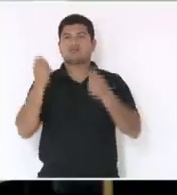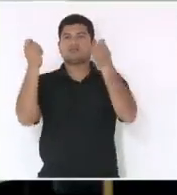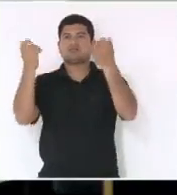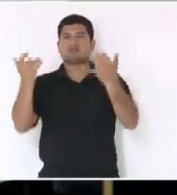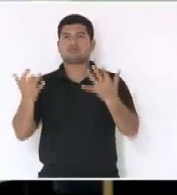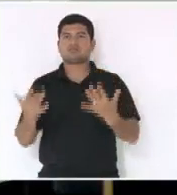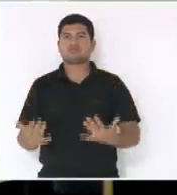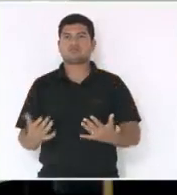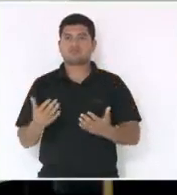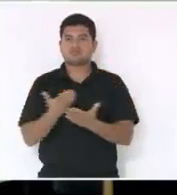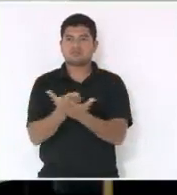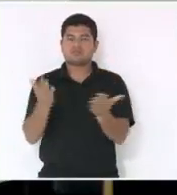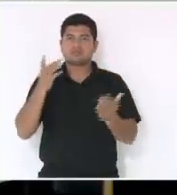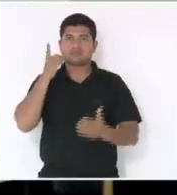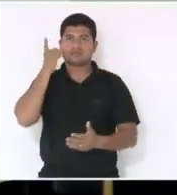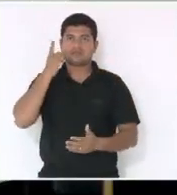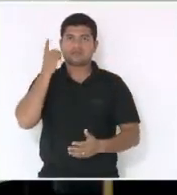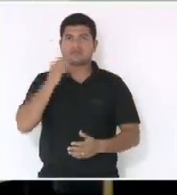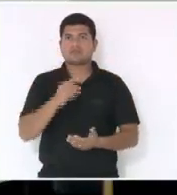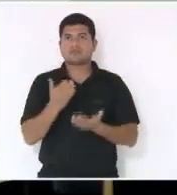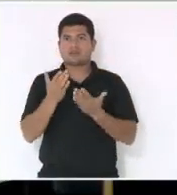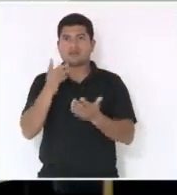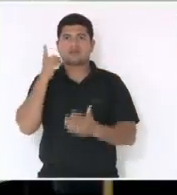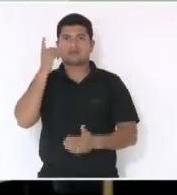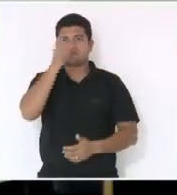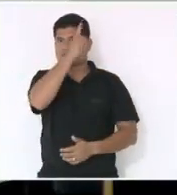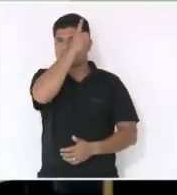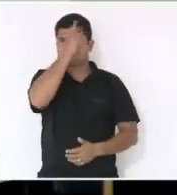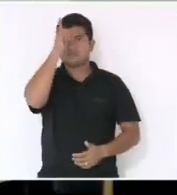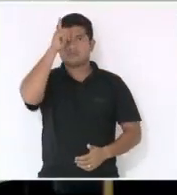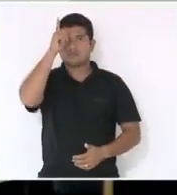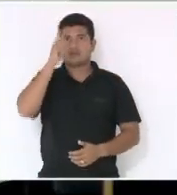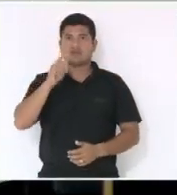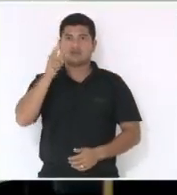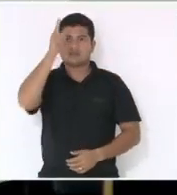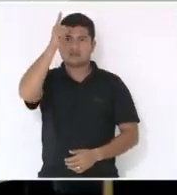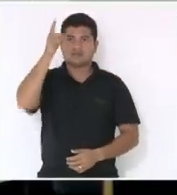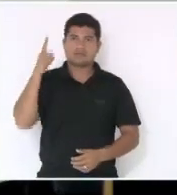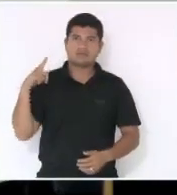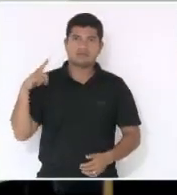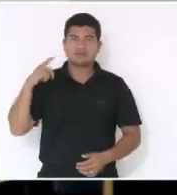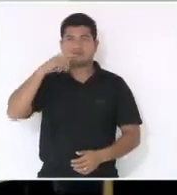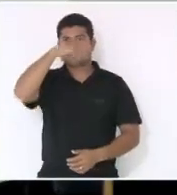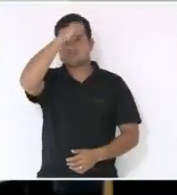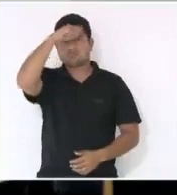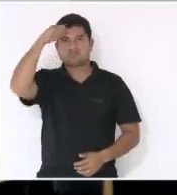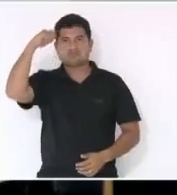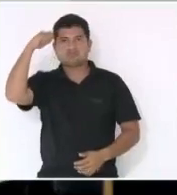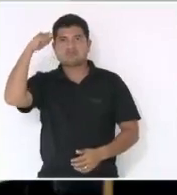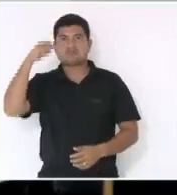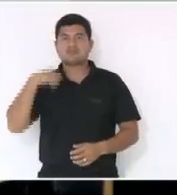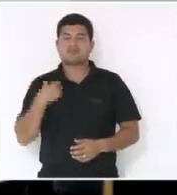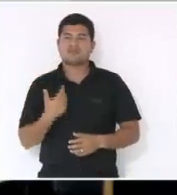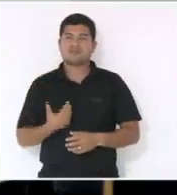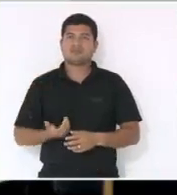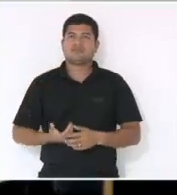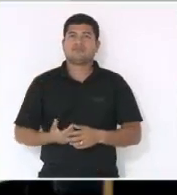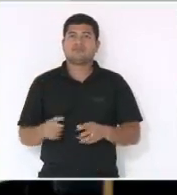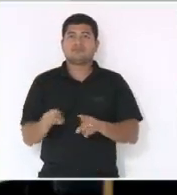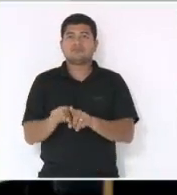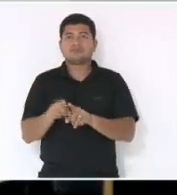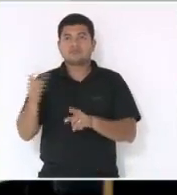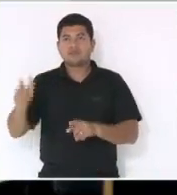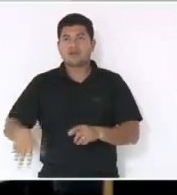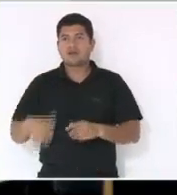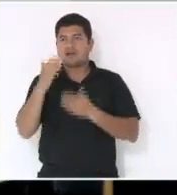nossos deputados, deputado Gabriel, deputado Leonel Pavan, deputado Darcy de Matos. Enfim, agradecer mais uma vez a